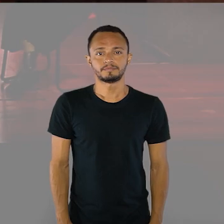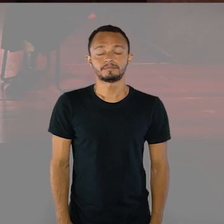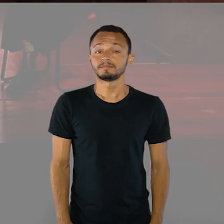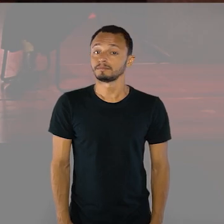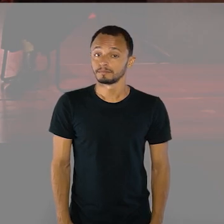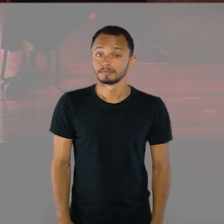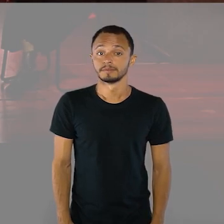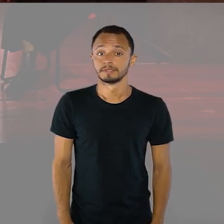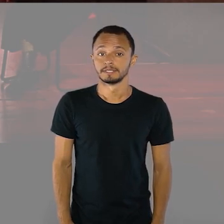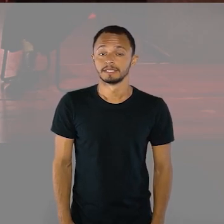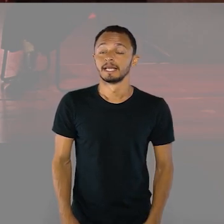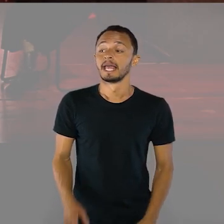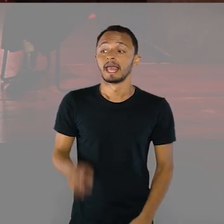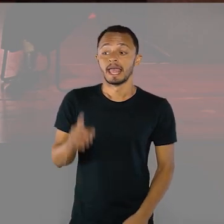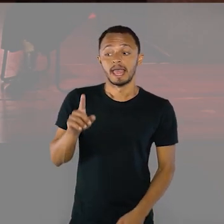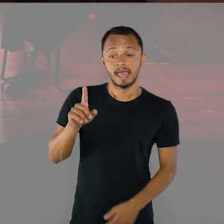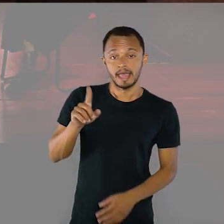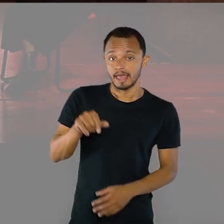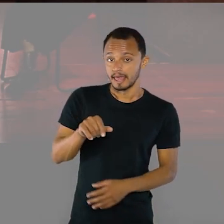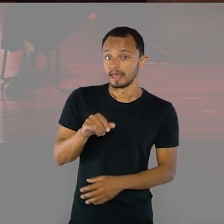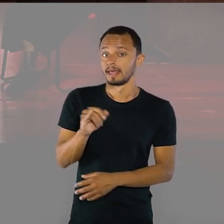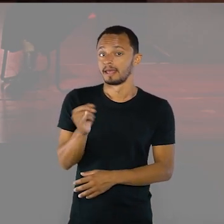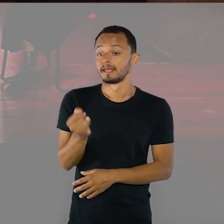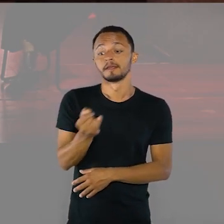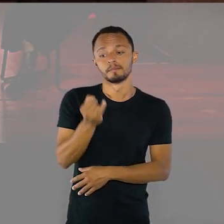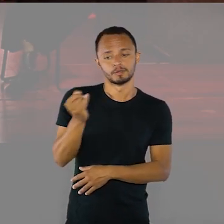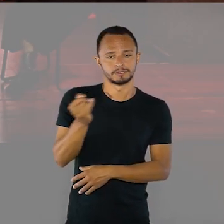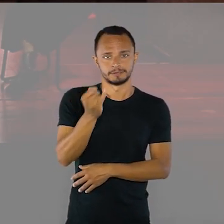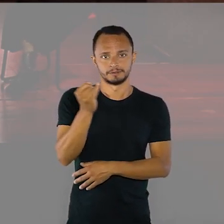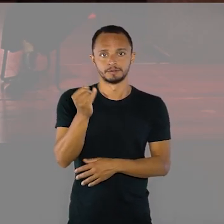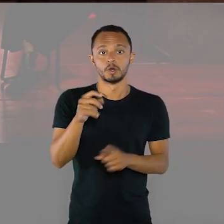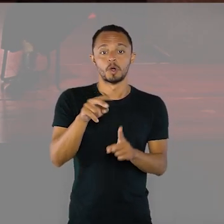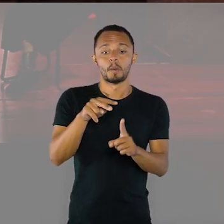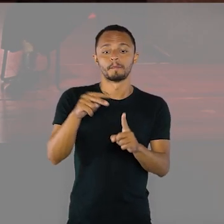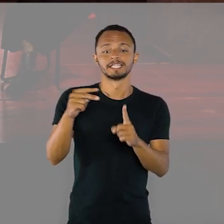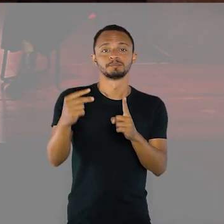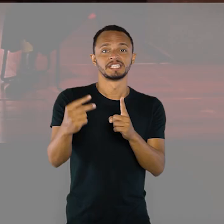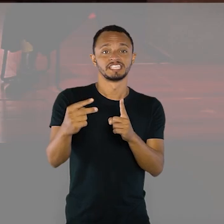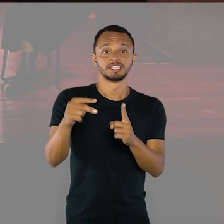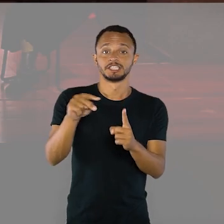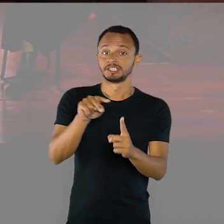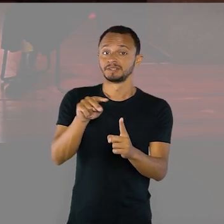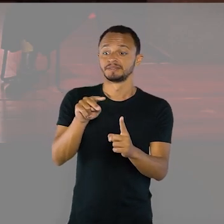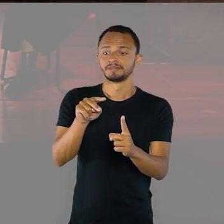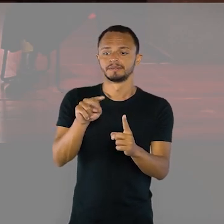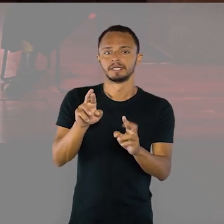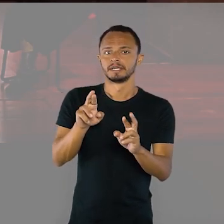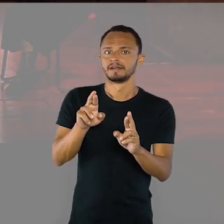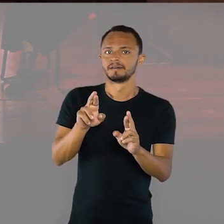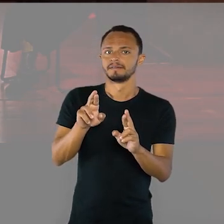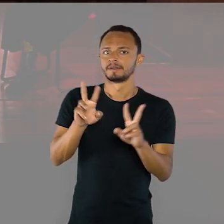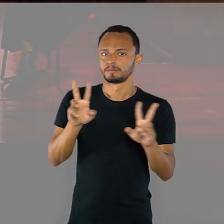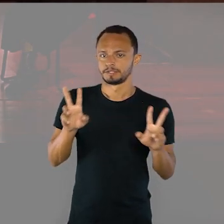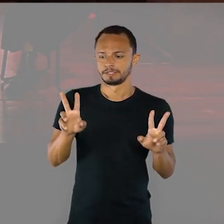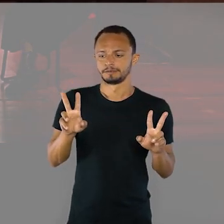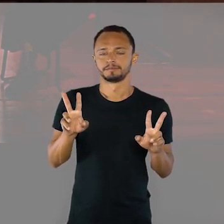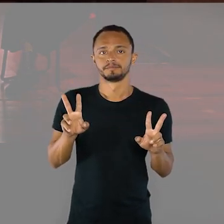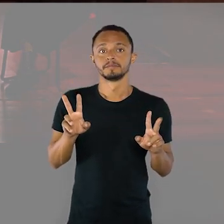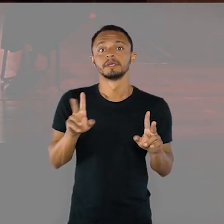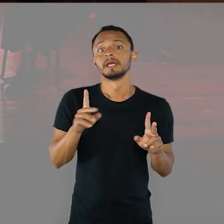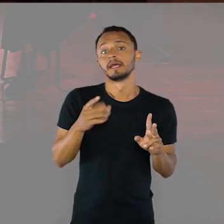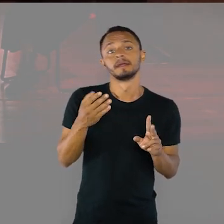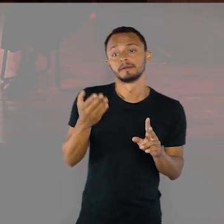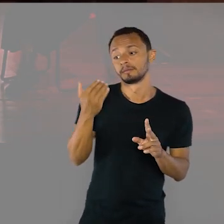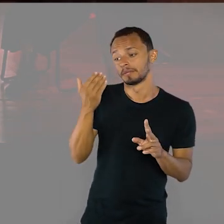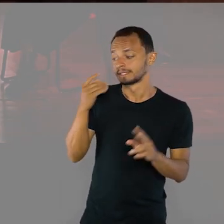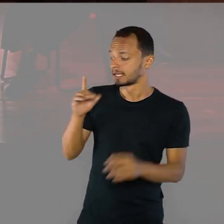é uma questão ampla e importante, né? Essa perspectiva vai mudando. É muito interessante também pensar na própria figura de Dom